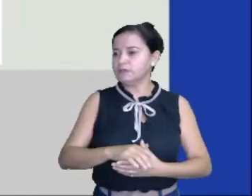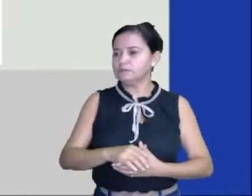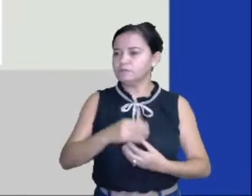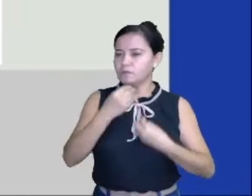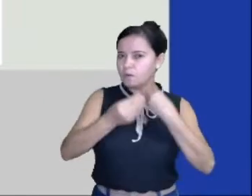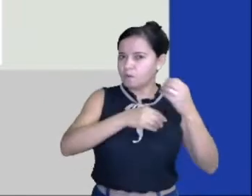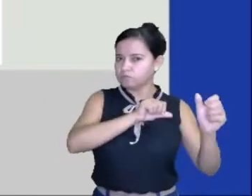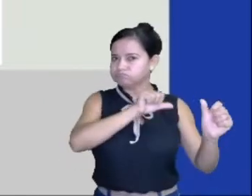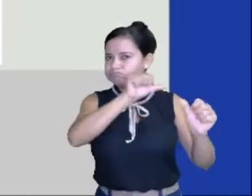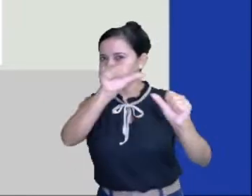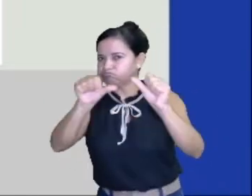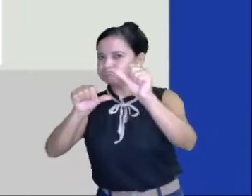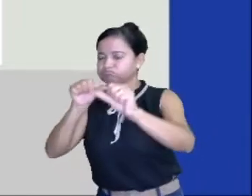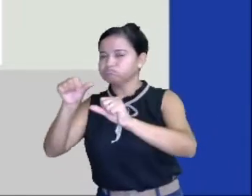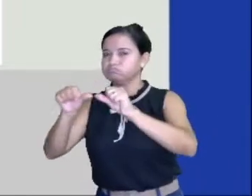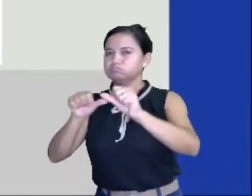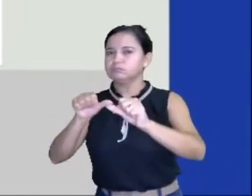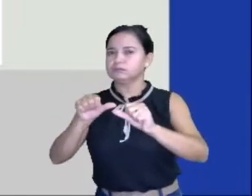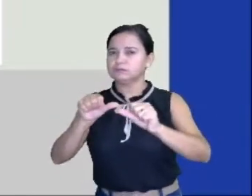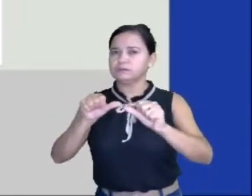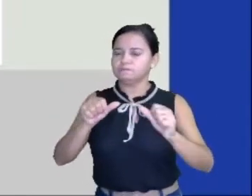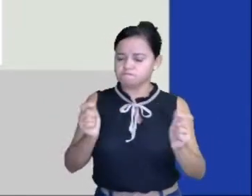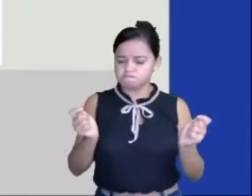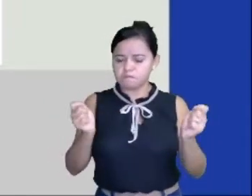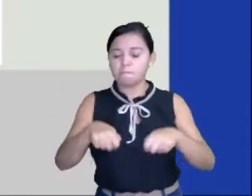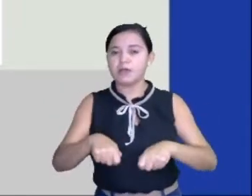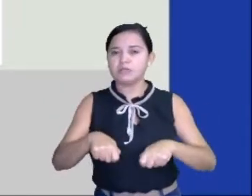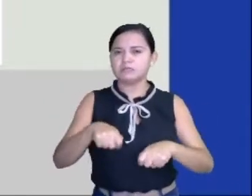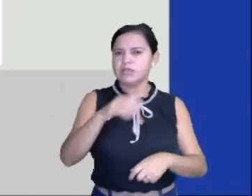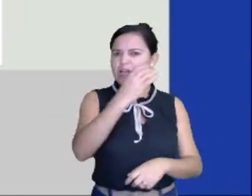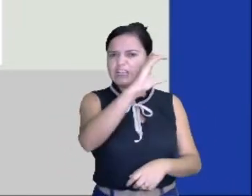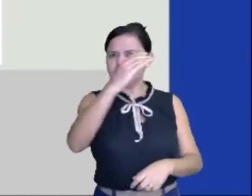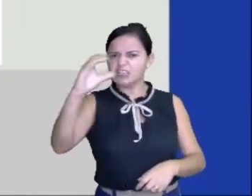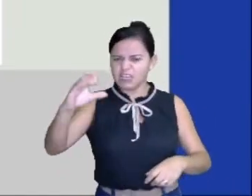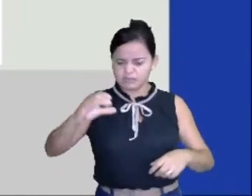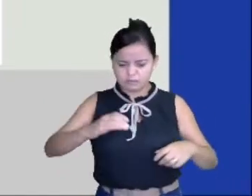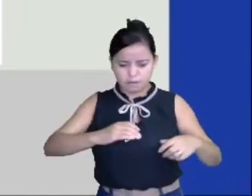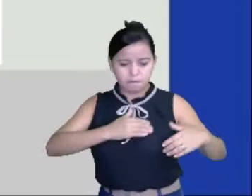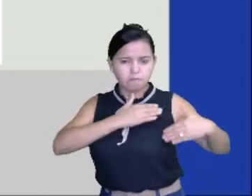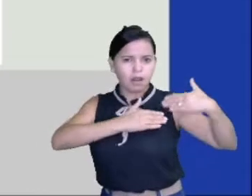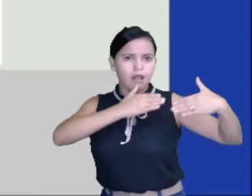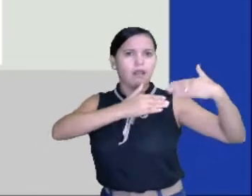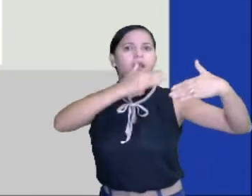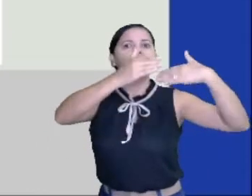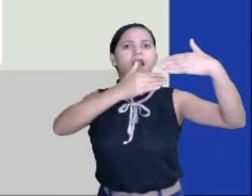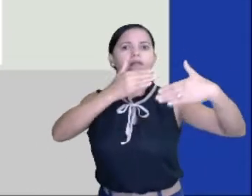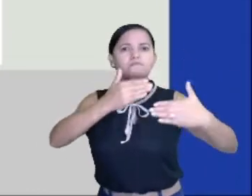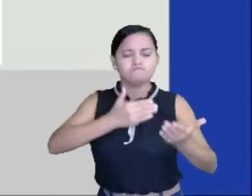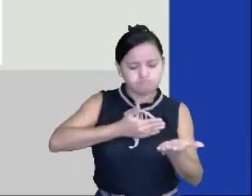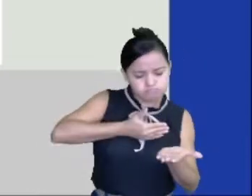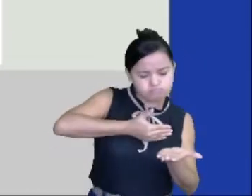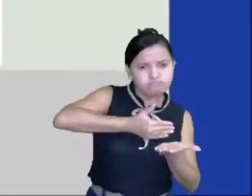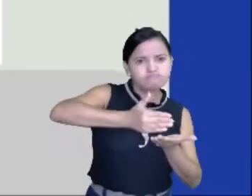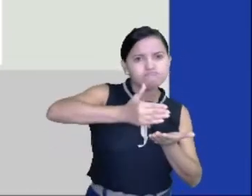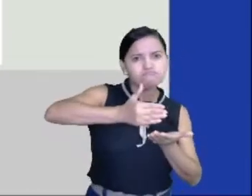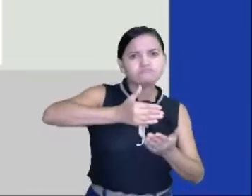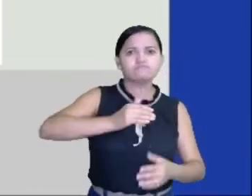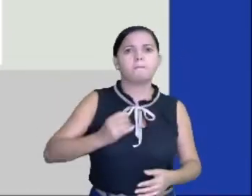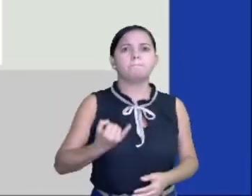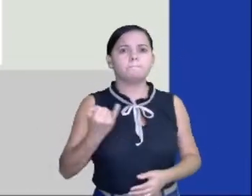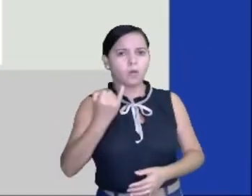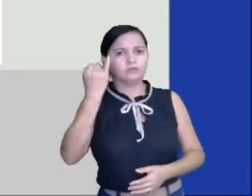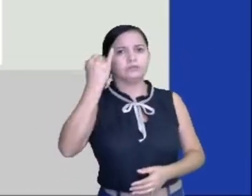né? E essa capacidade que a ciência tem de evoluir, gente, ela é extremamente importante para que a gente